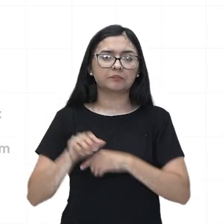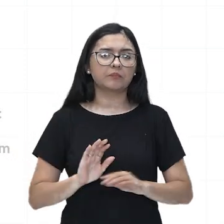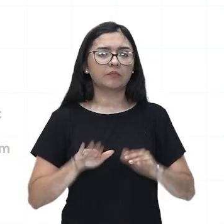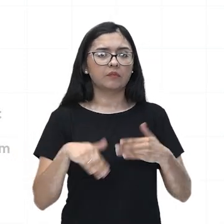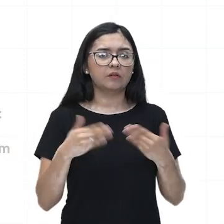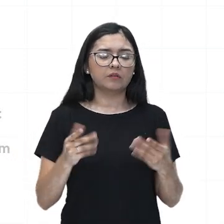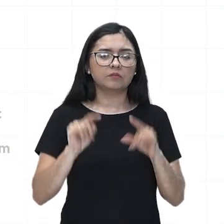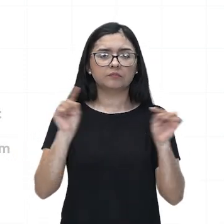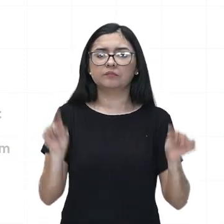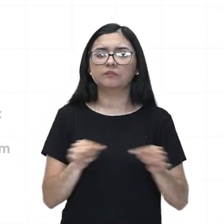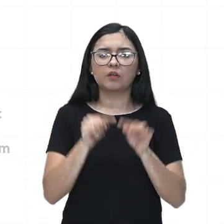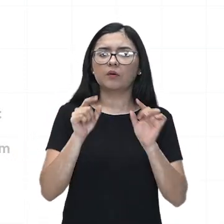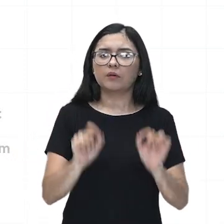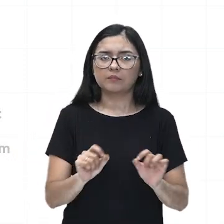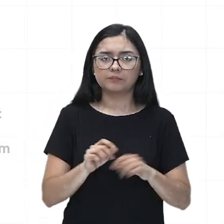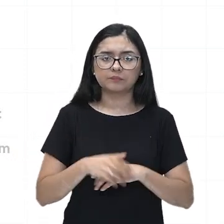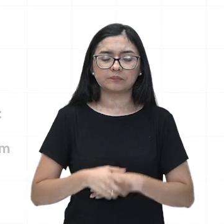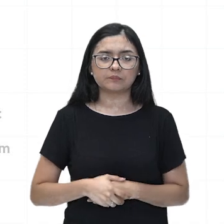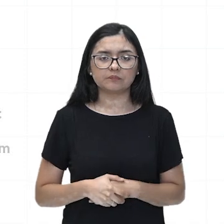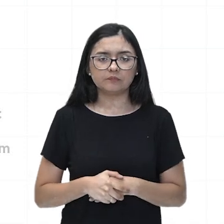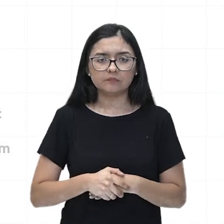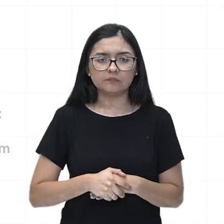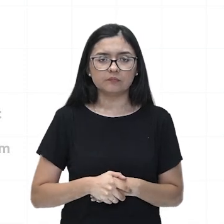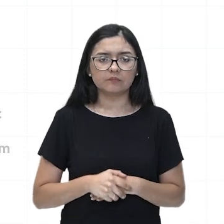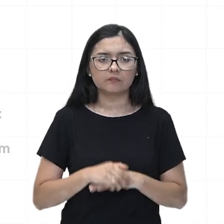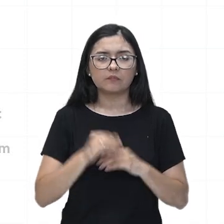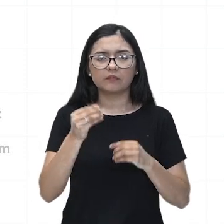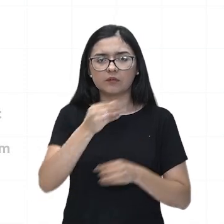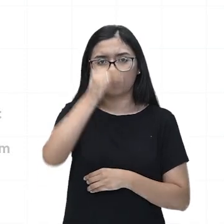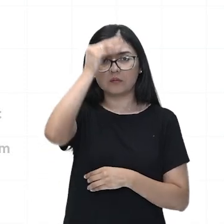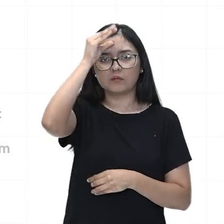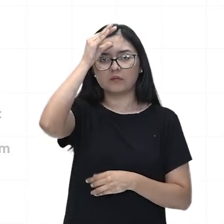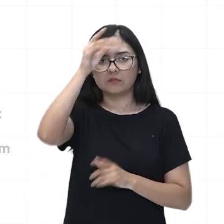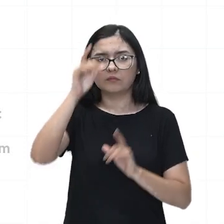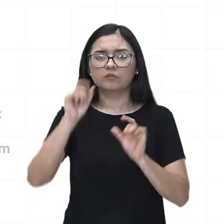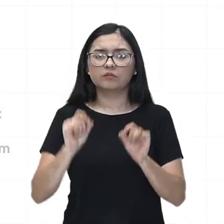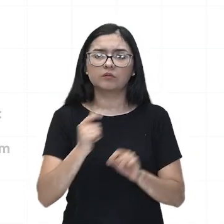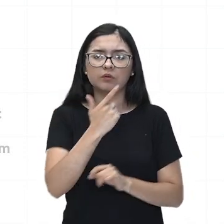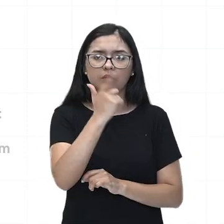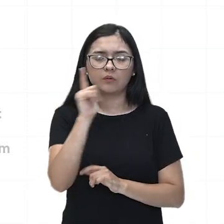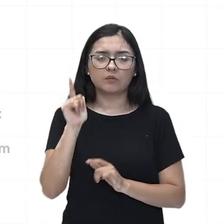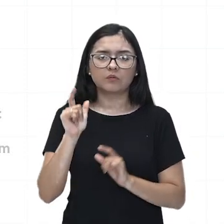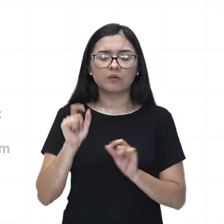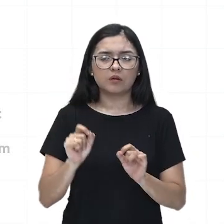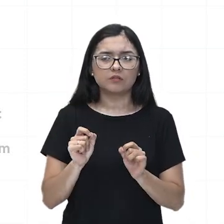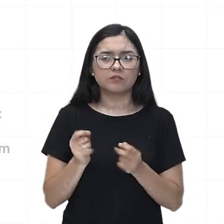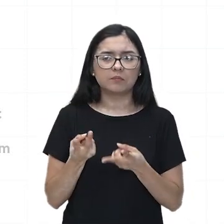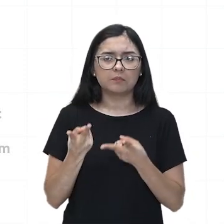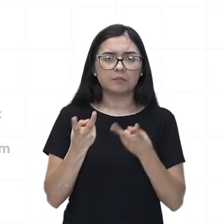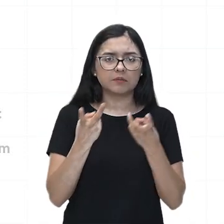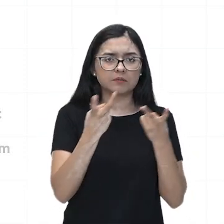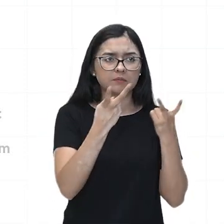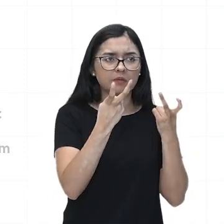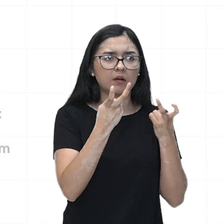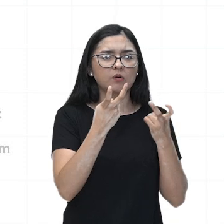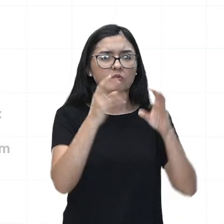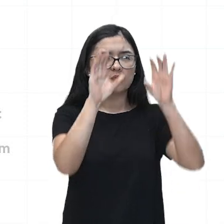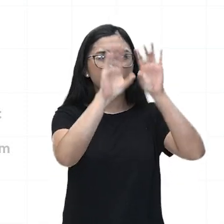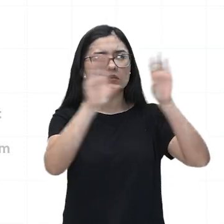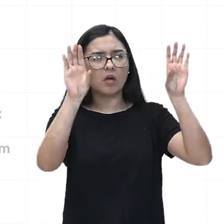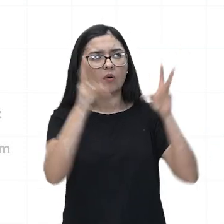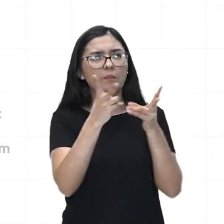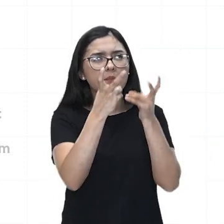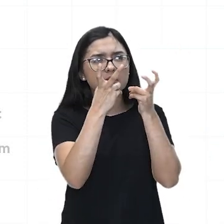está associado também a um conhecimento empírico de observância, né, do céu e